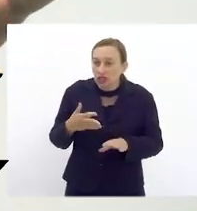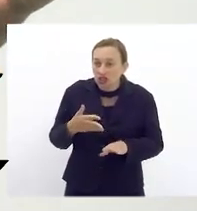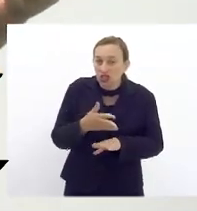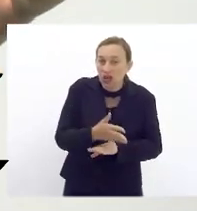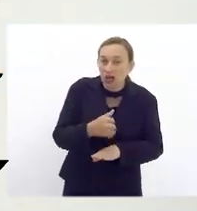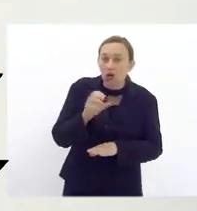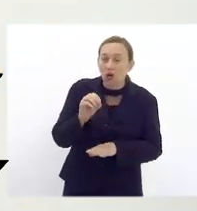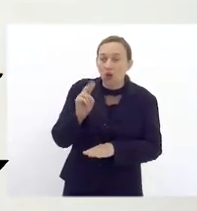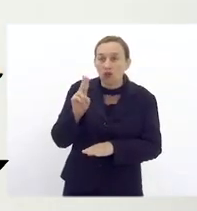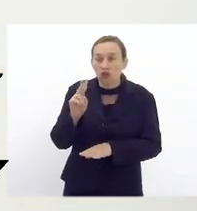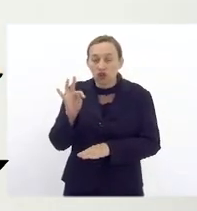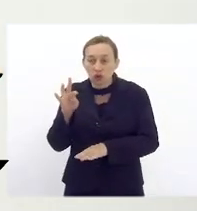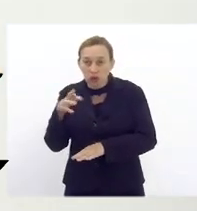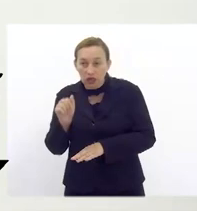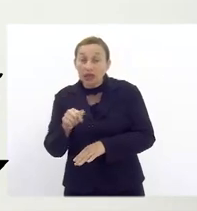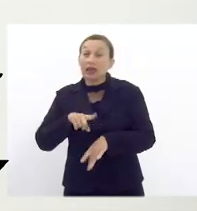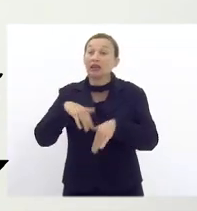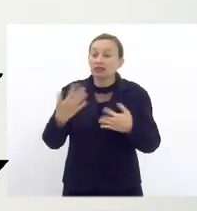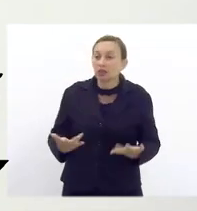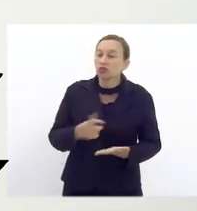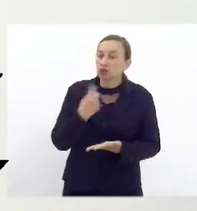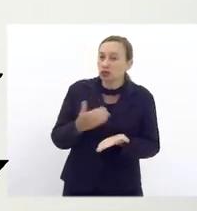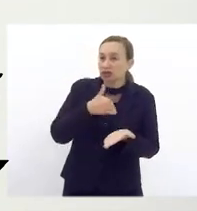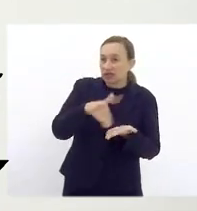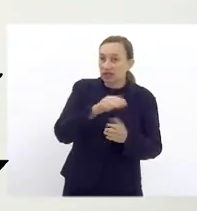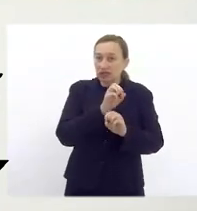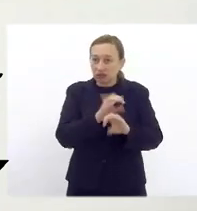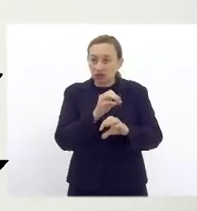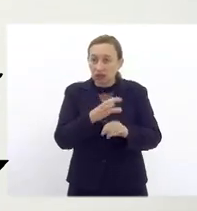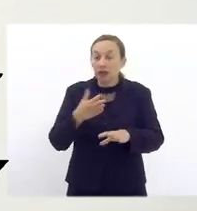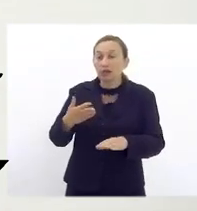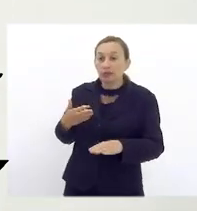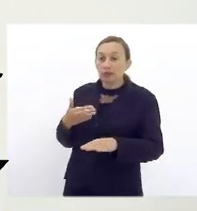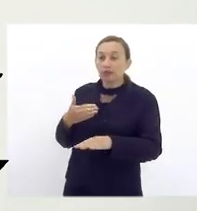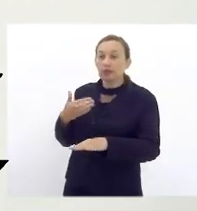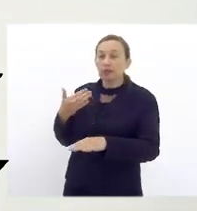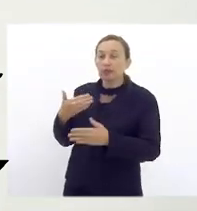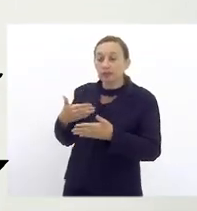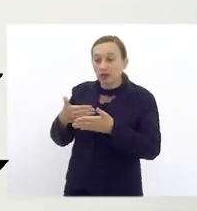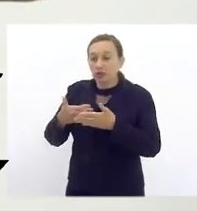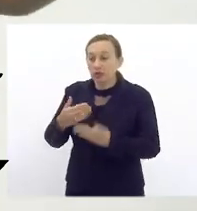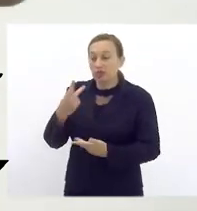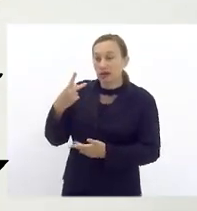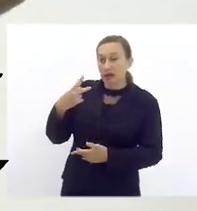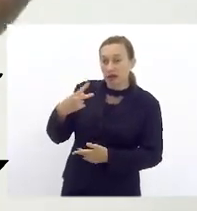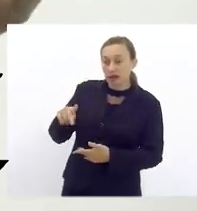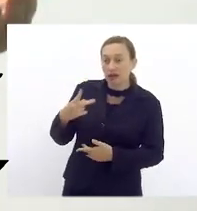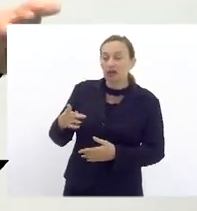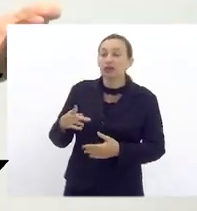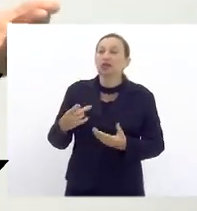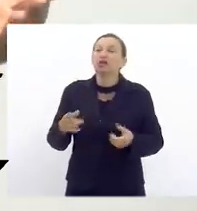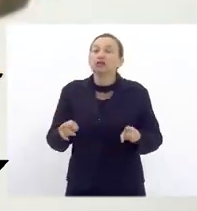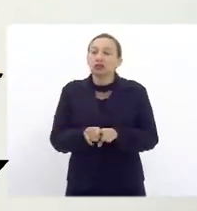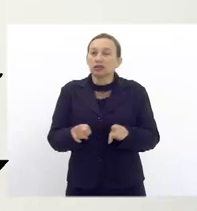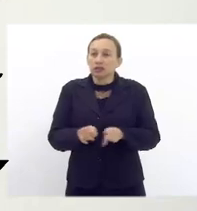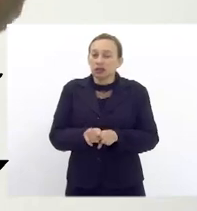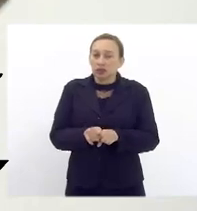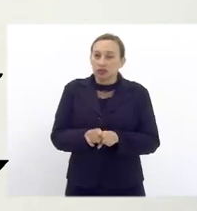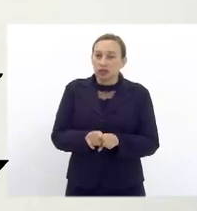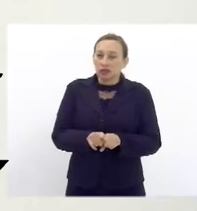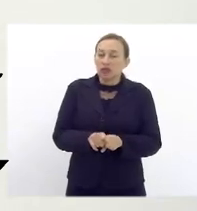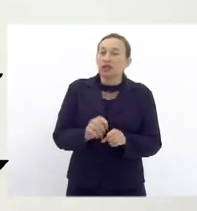ouvidoria então nós enquanto Secretaria de Educação precisamos chegar até eles então nós estamos lançando também esse